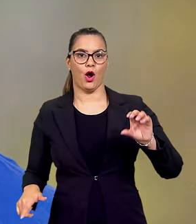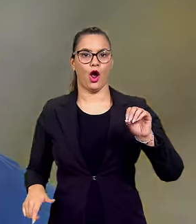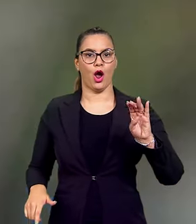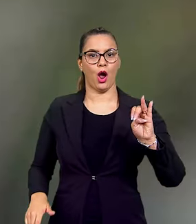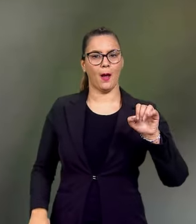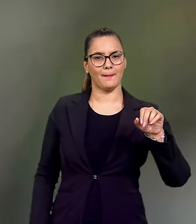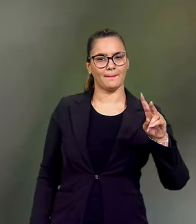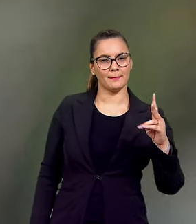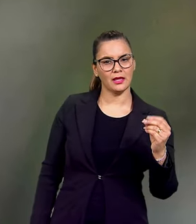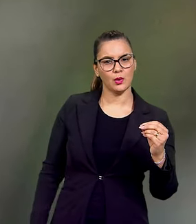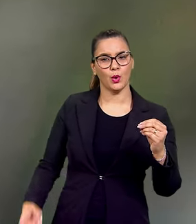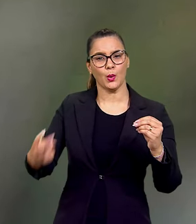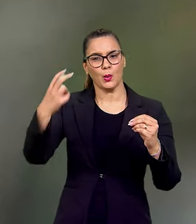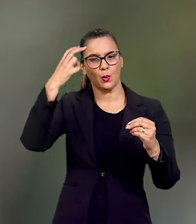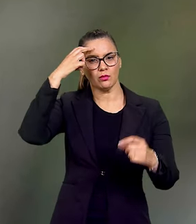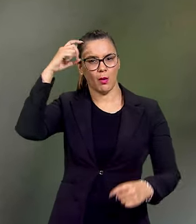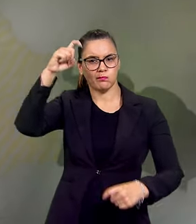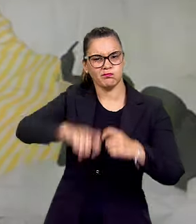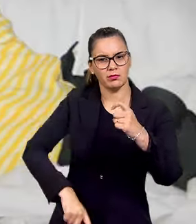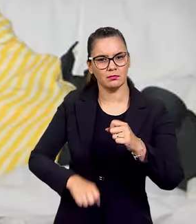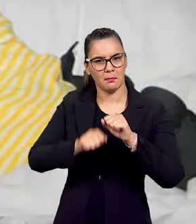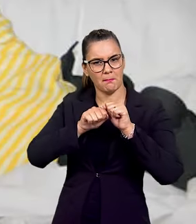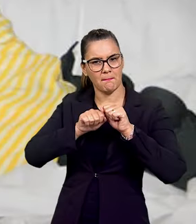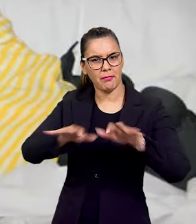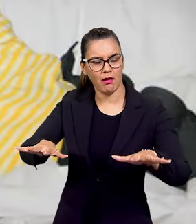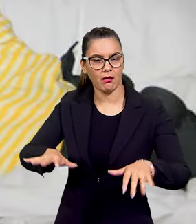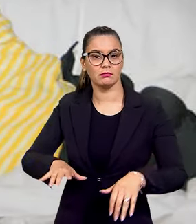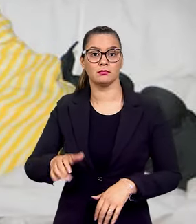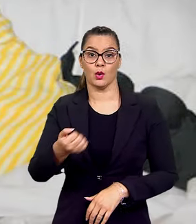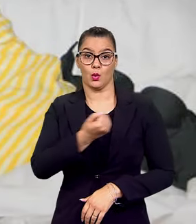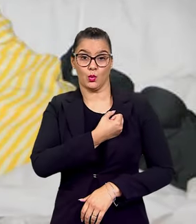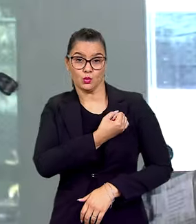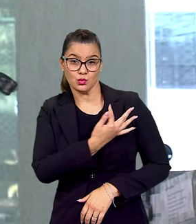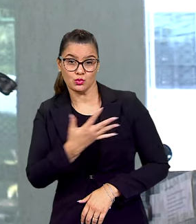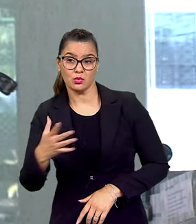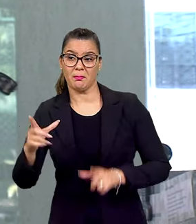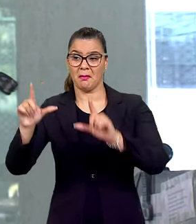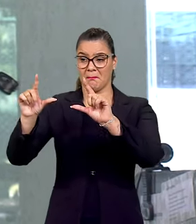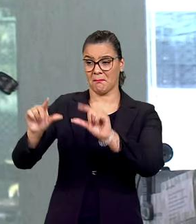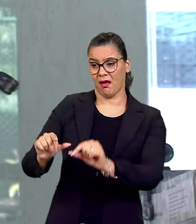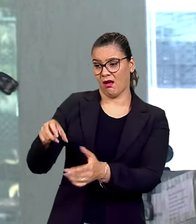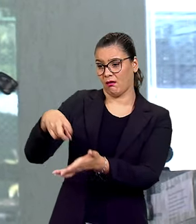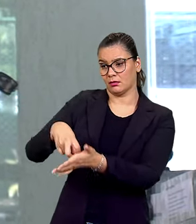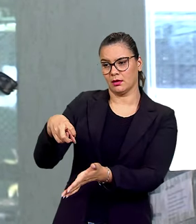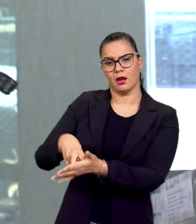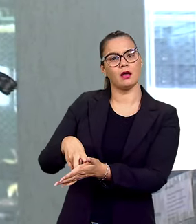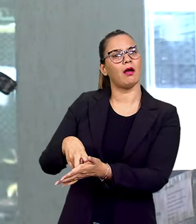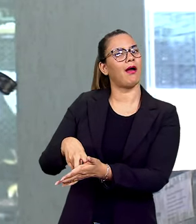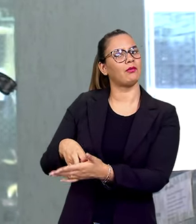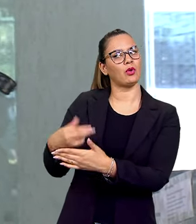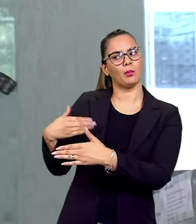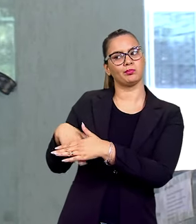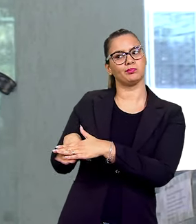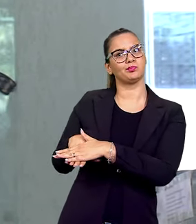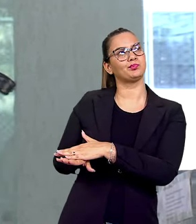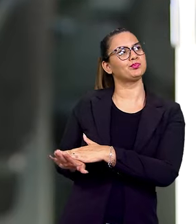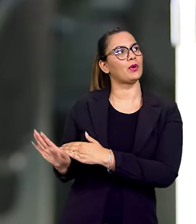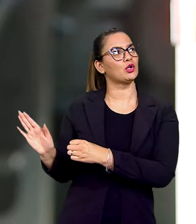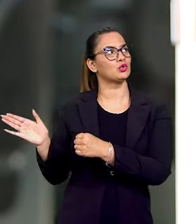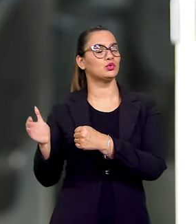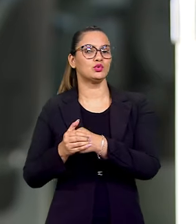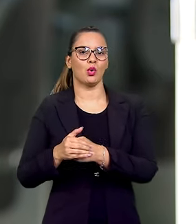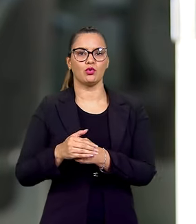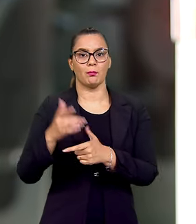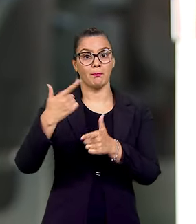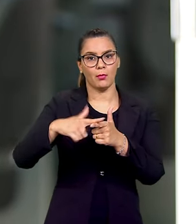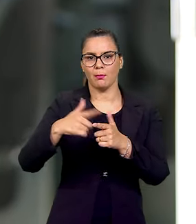Alves, Robinho, a cultura do estupro é disseminada de várias formas, e os números baixíssimos de condenação só varrem para